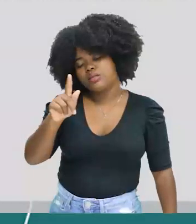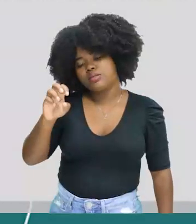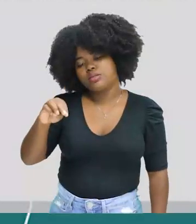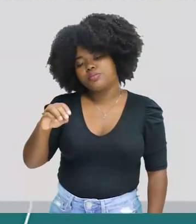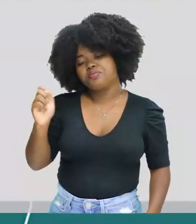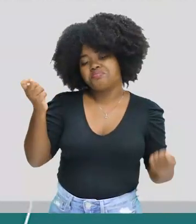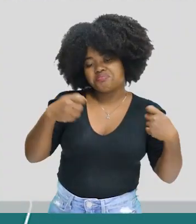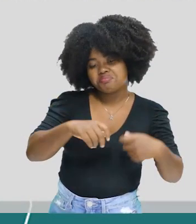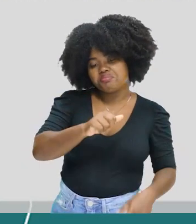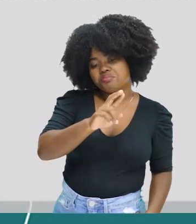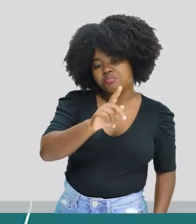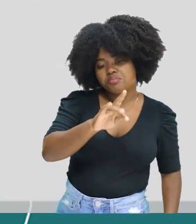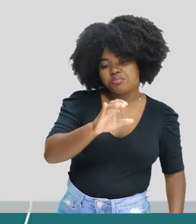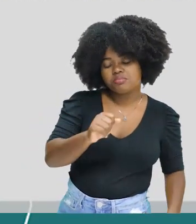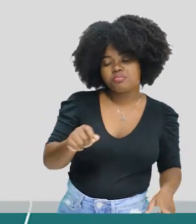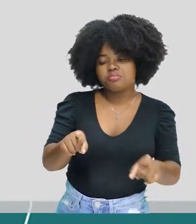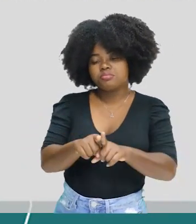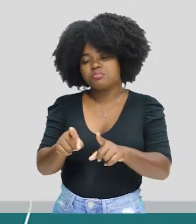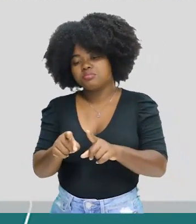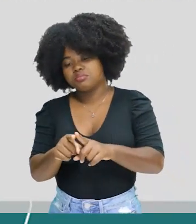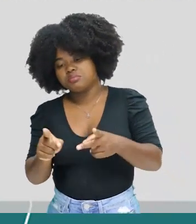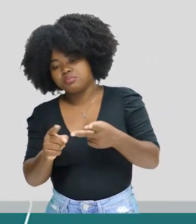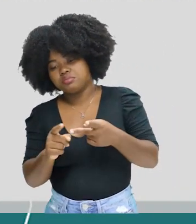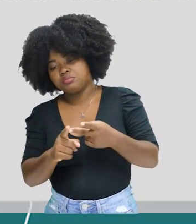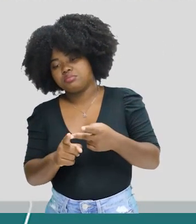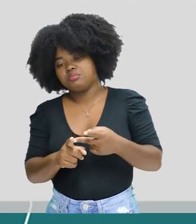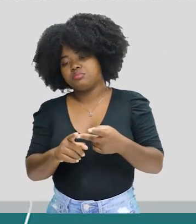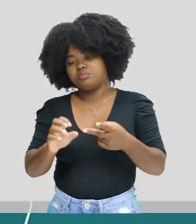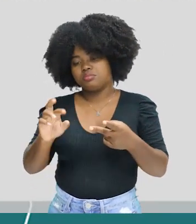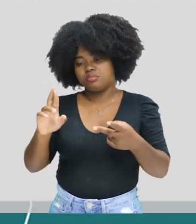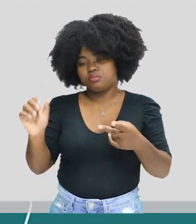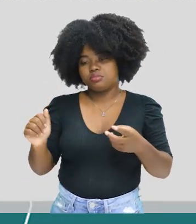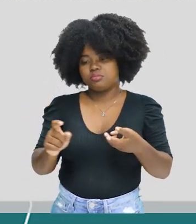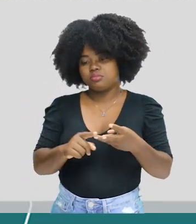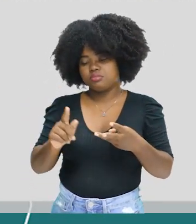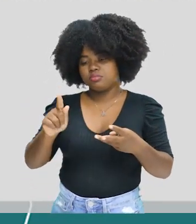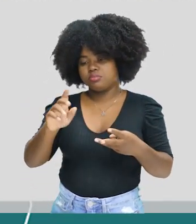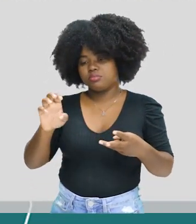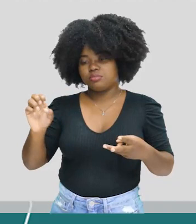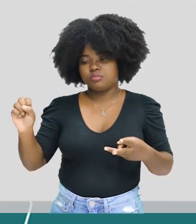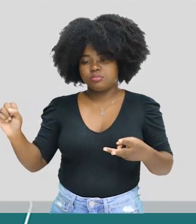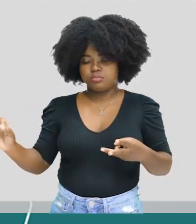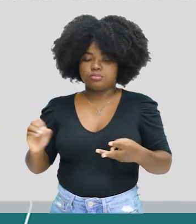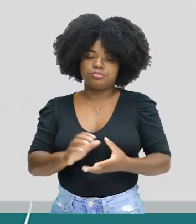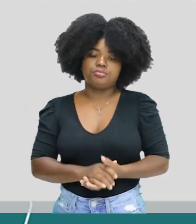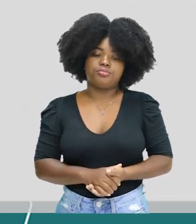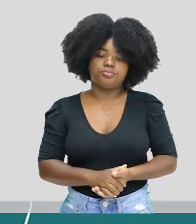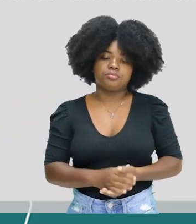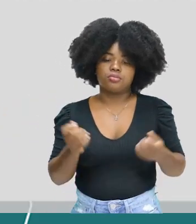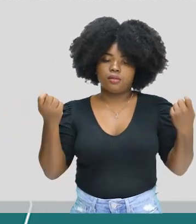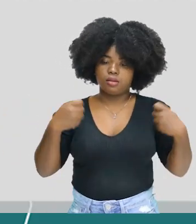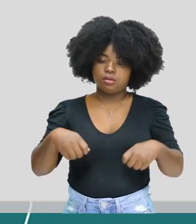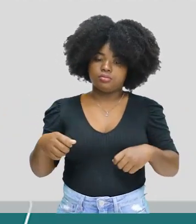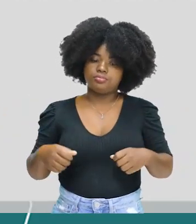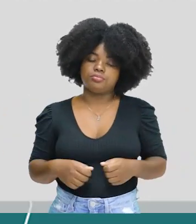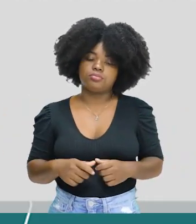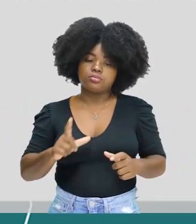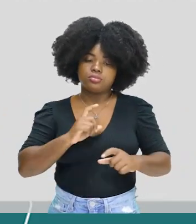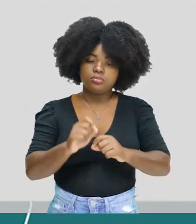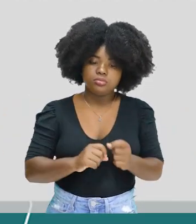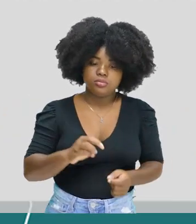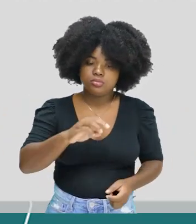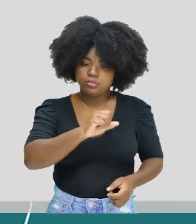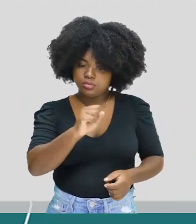feita em argila, em gesso ou cera, e os materiais são muito mais flexíveis. Eu posso dizer que essa modelagem ela pode ser feita até com massa,